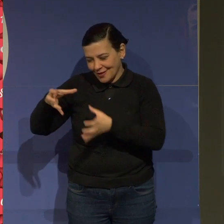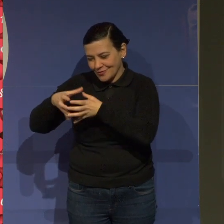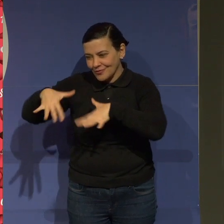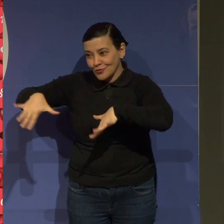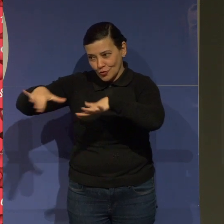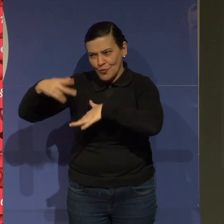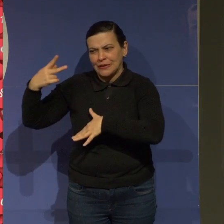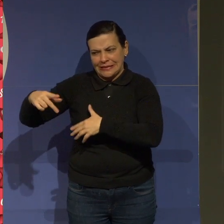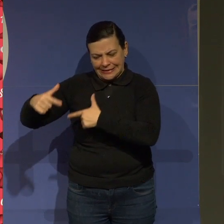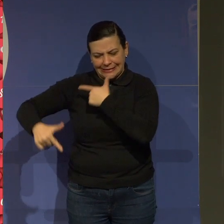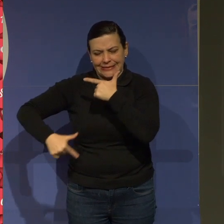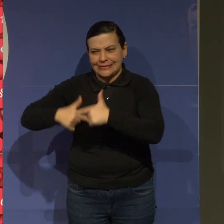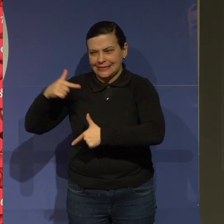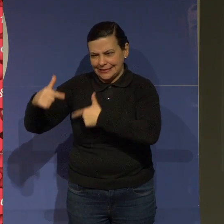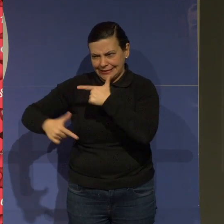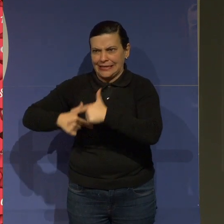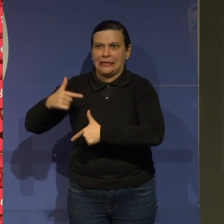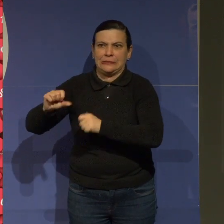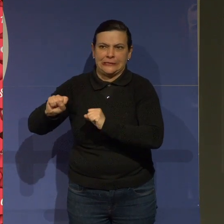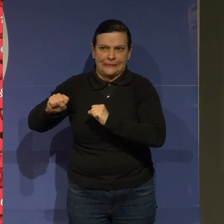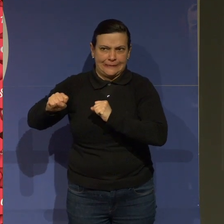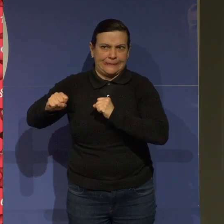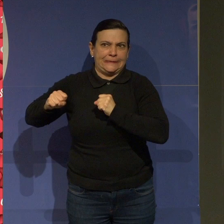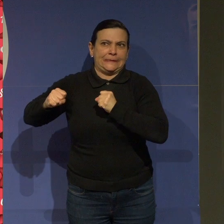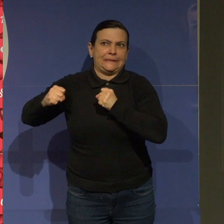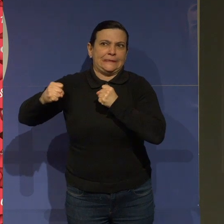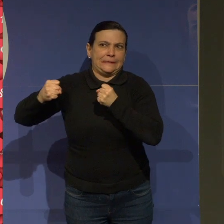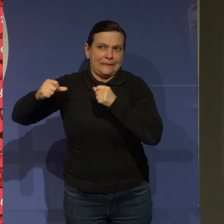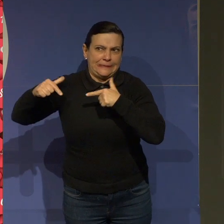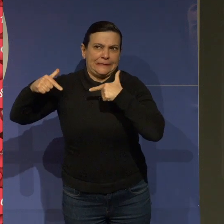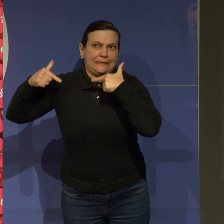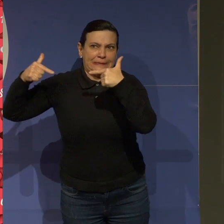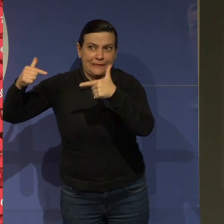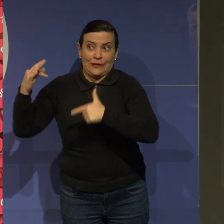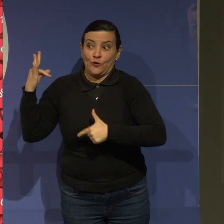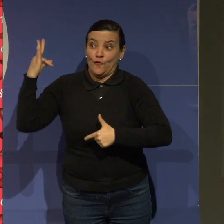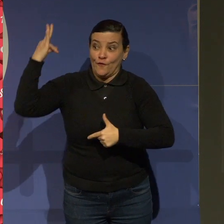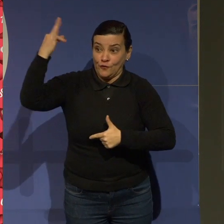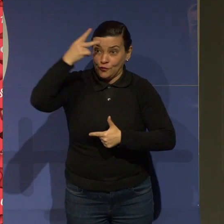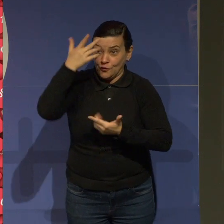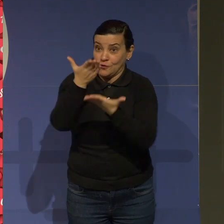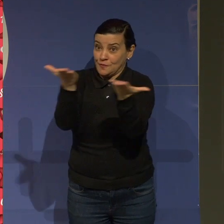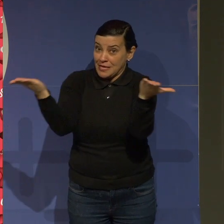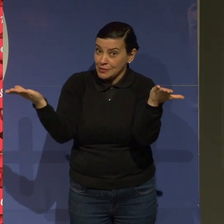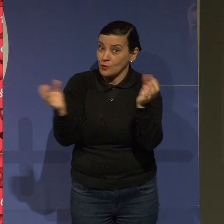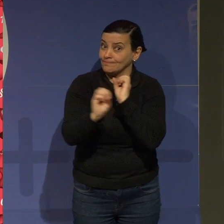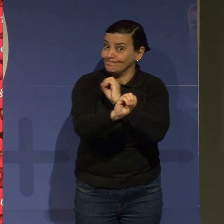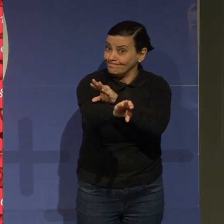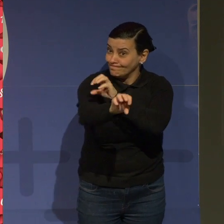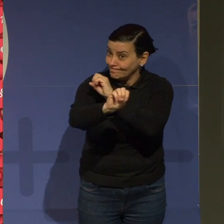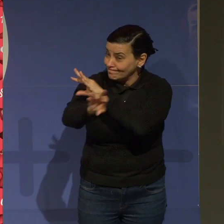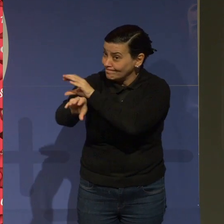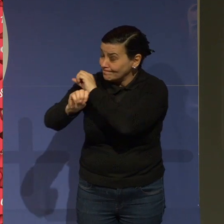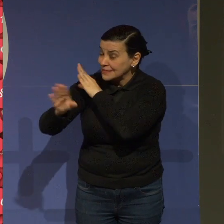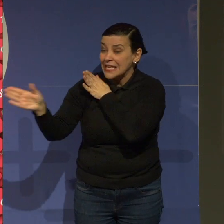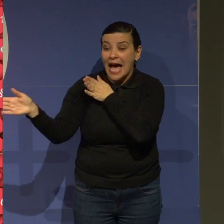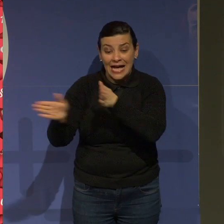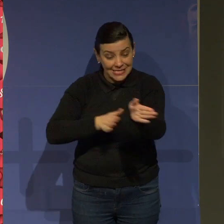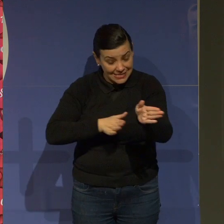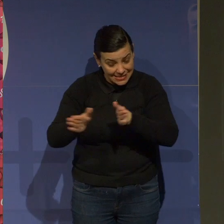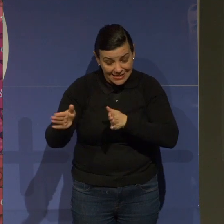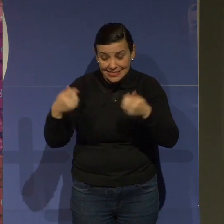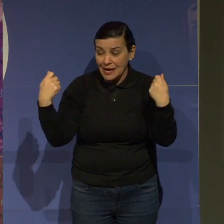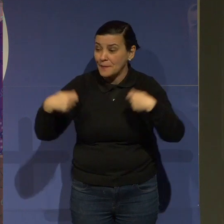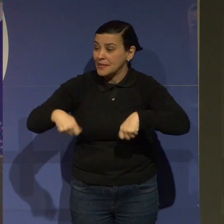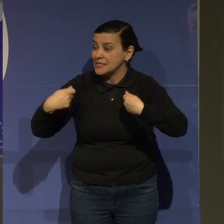tarefa assim enorme para o futuro, que é educar as pessoas e também se tornar acessível para as pessoas.